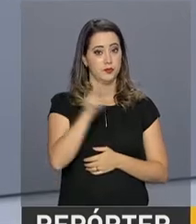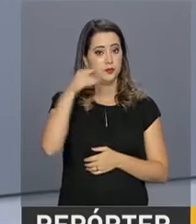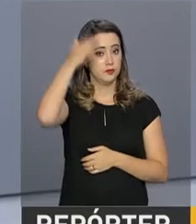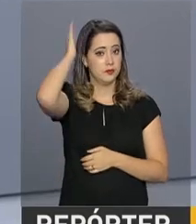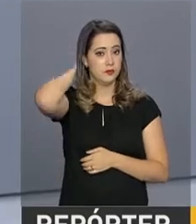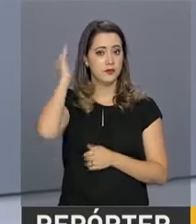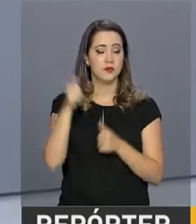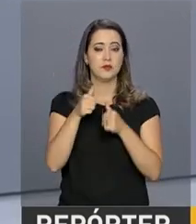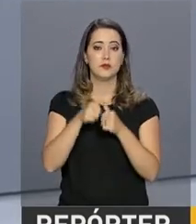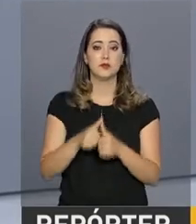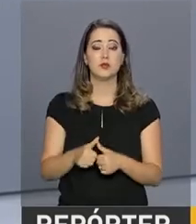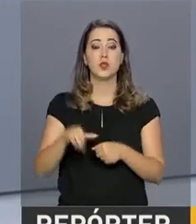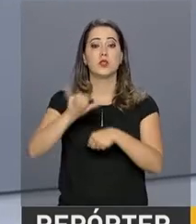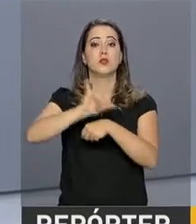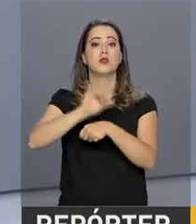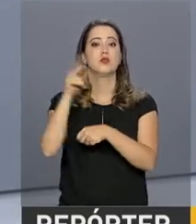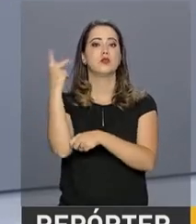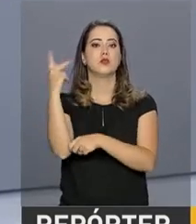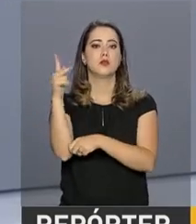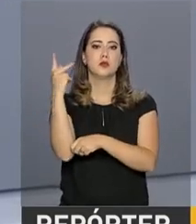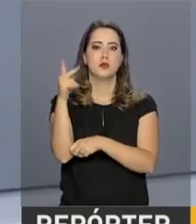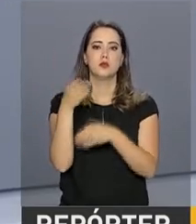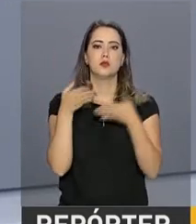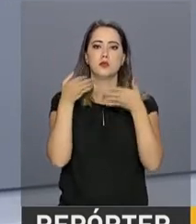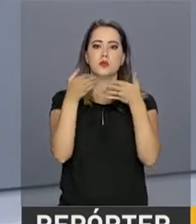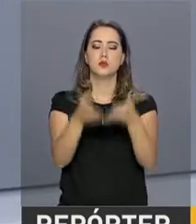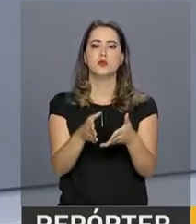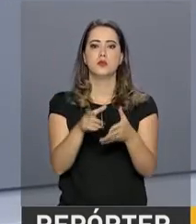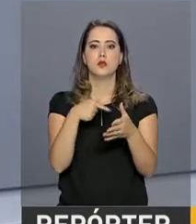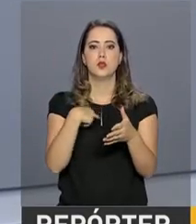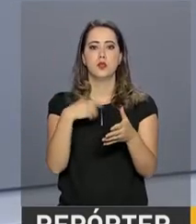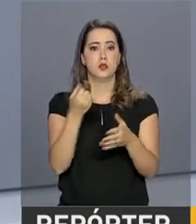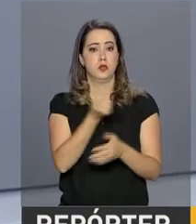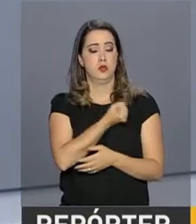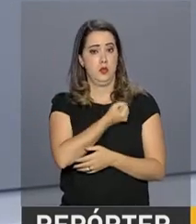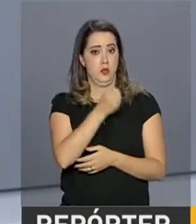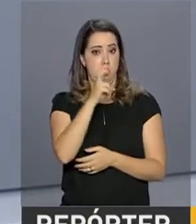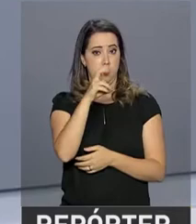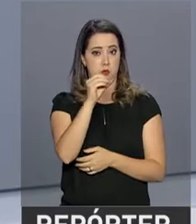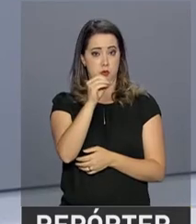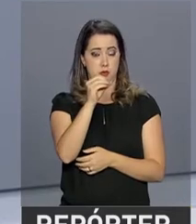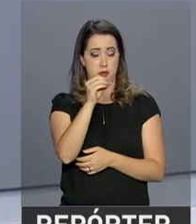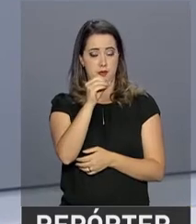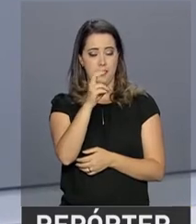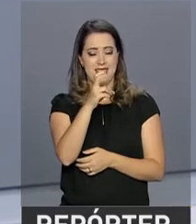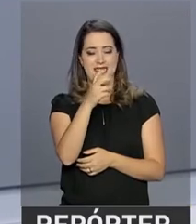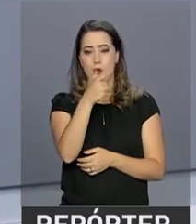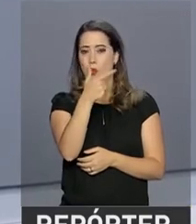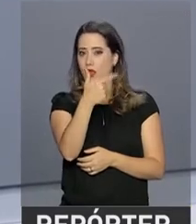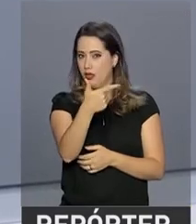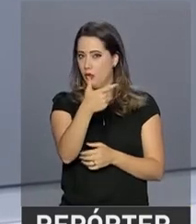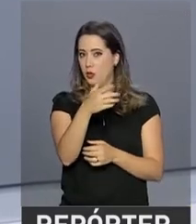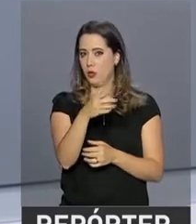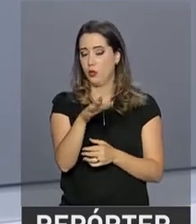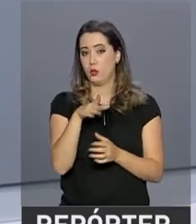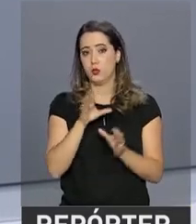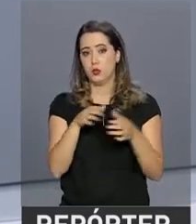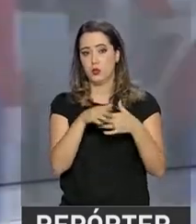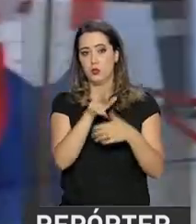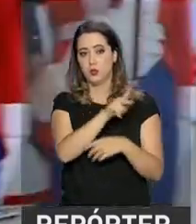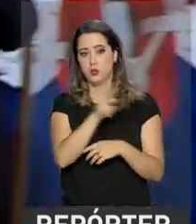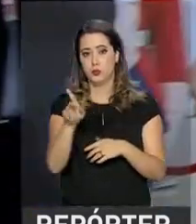presidente michel temer está em assunção no paraguai onde participa da edição de número 52 da cúpula de presidentes do